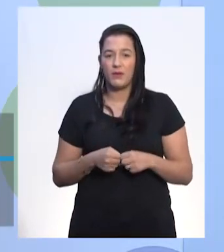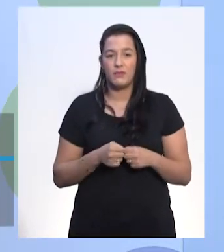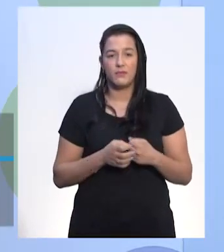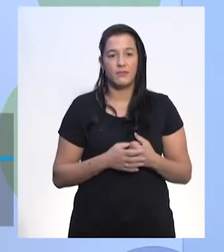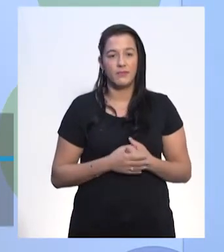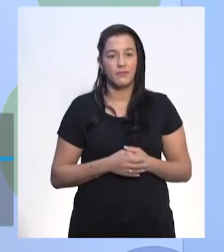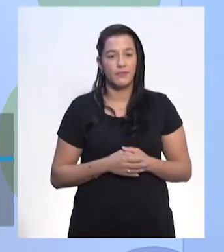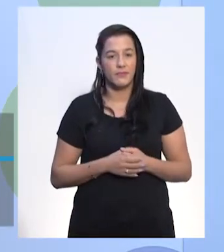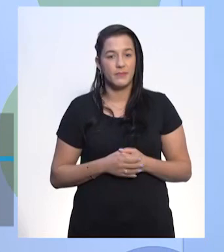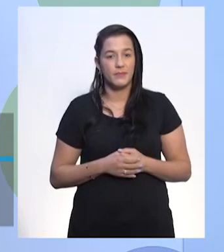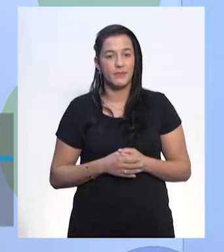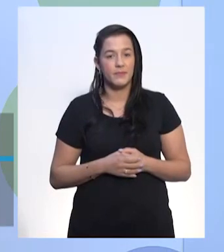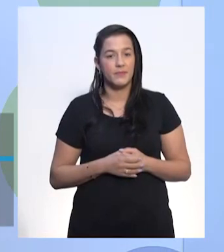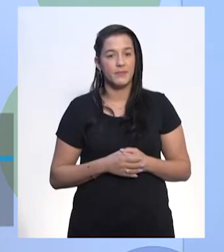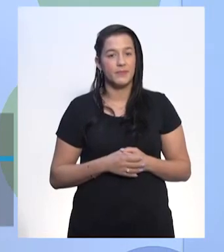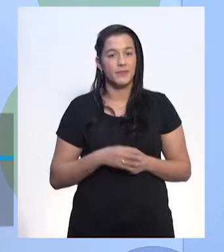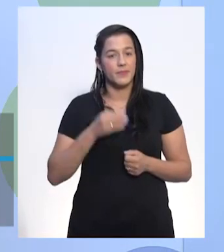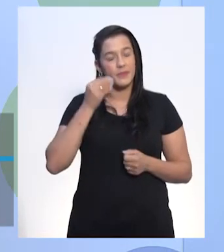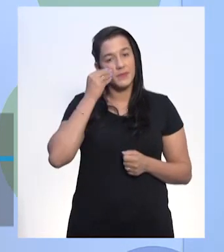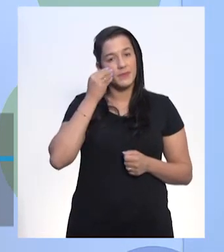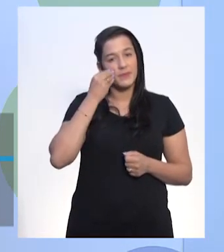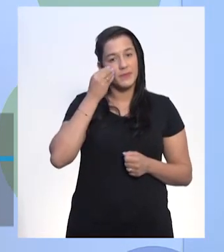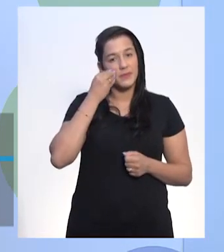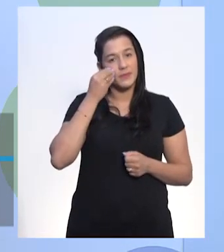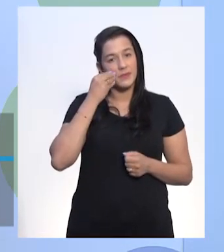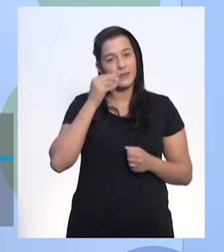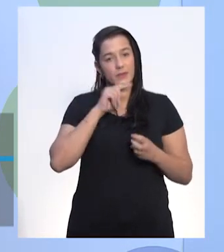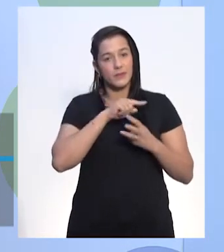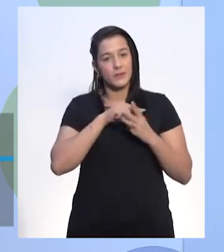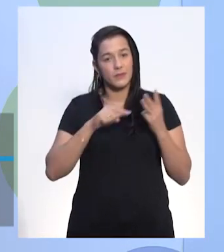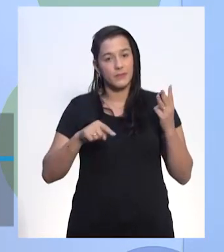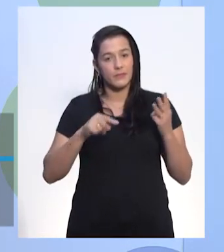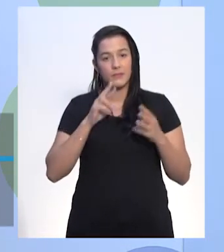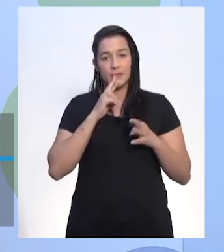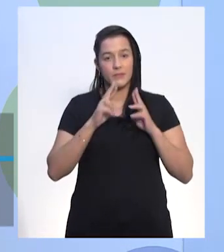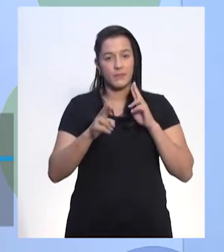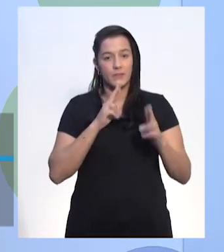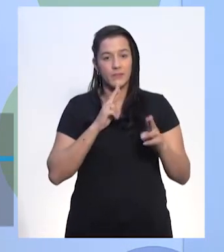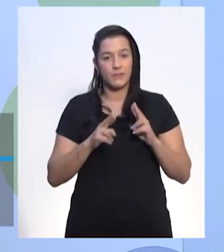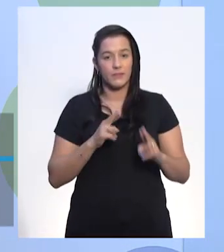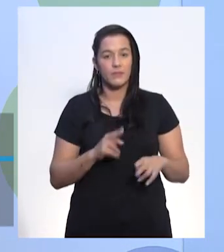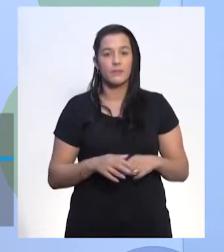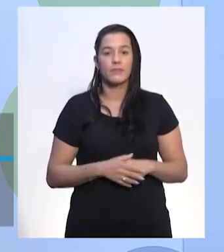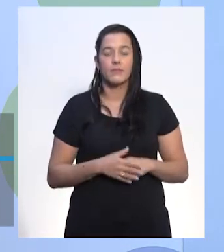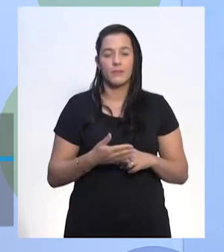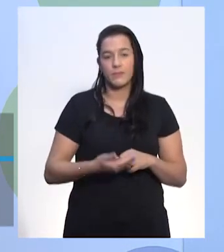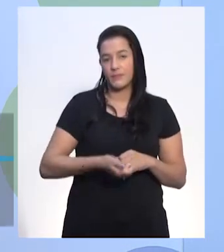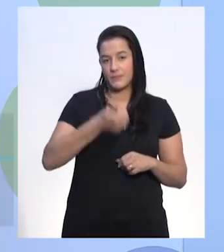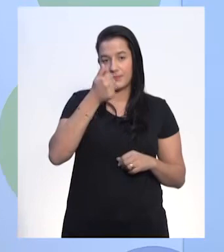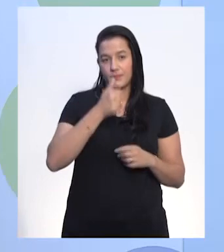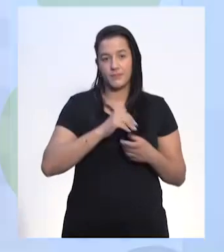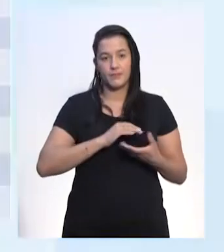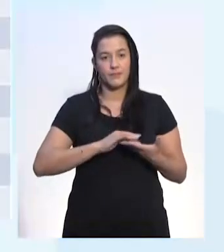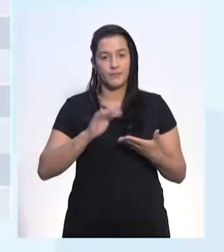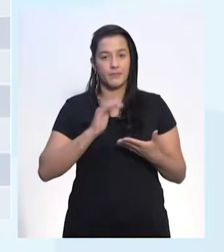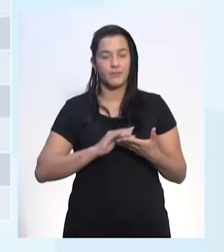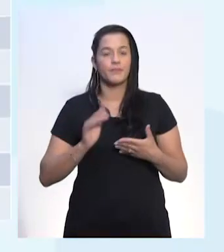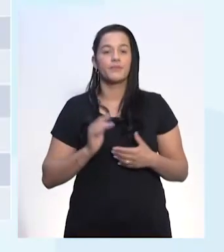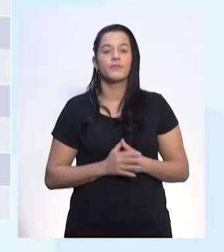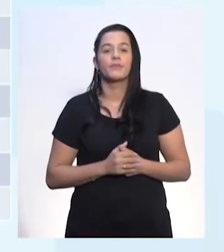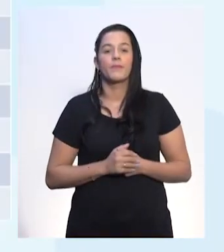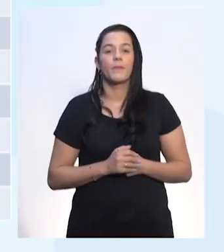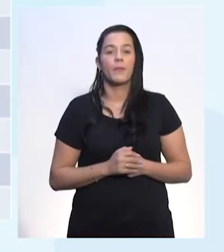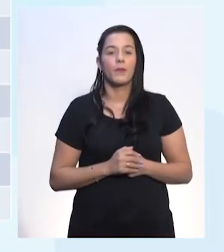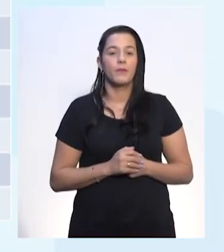escrevendo sim, sim, sim, sim. Tentem responder as Tô, 3 na isso. mesma aí, para vocês não gastarem Como as vocês 15. fizeram